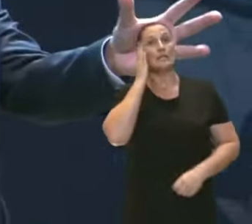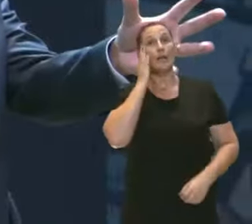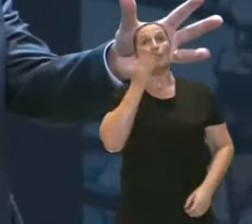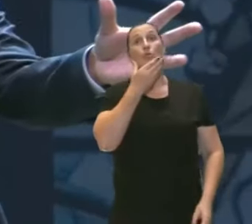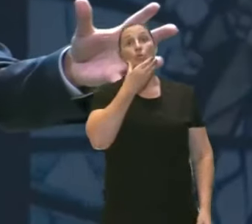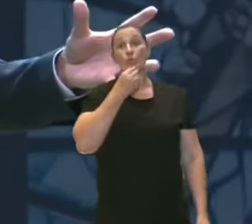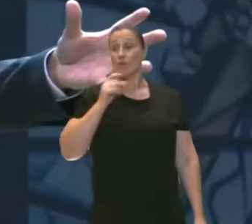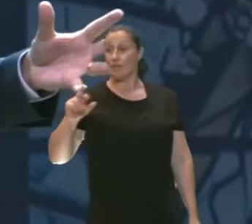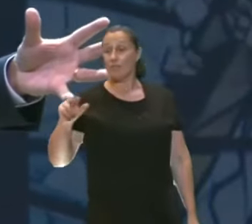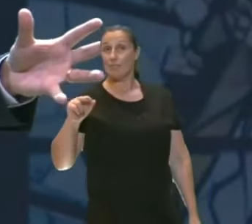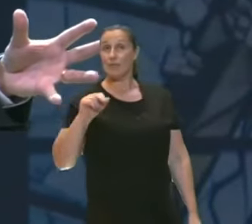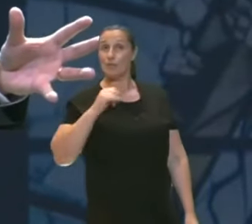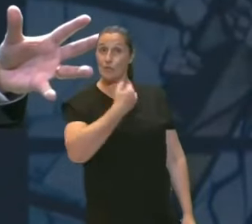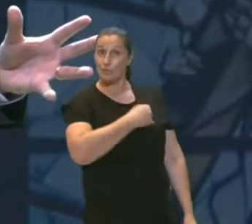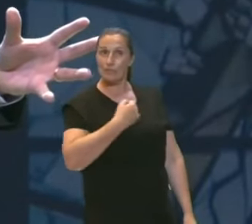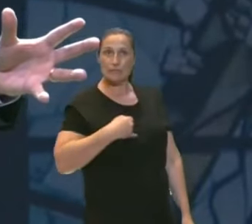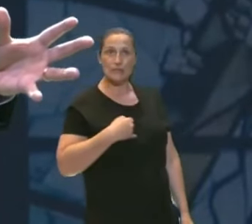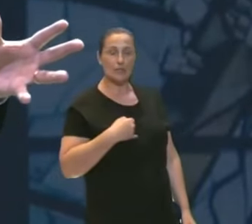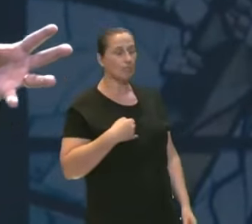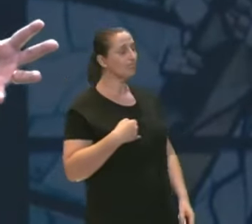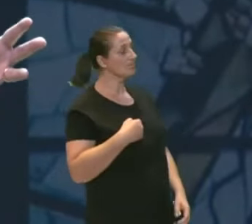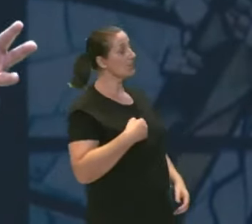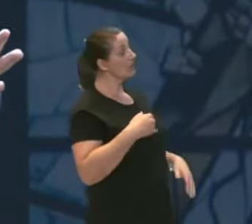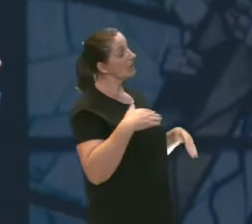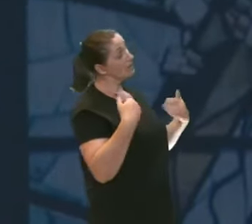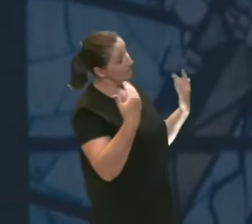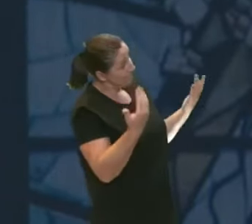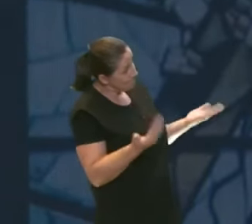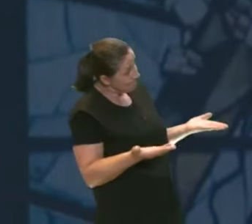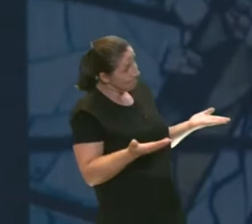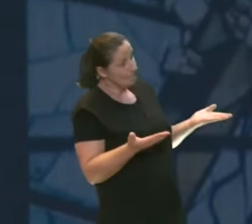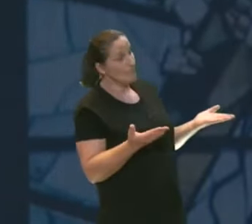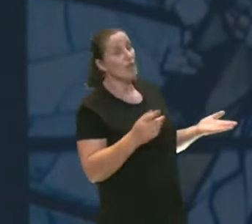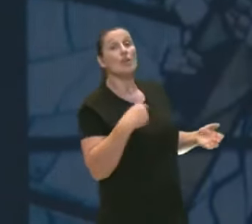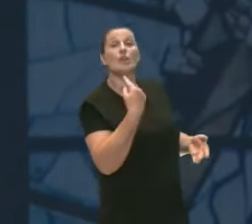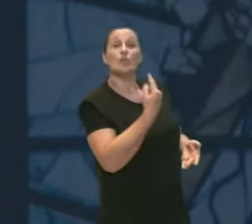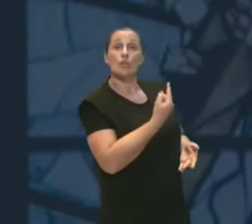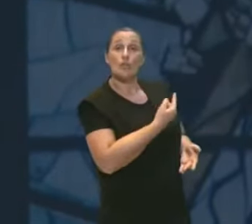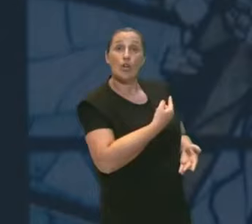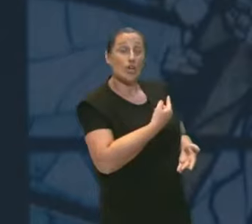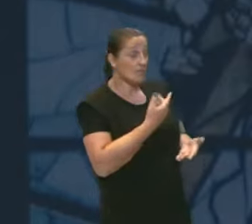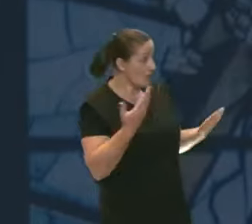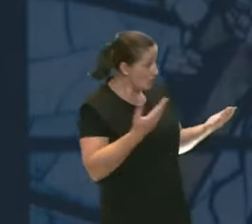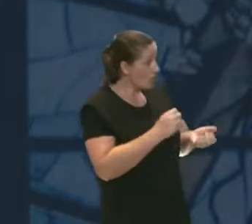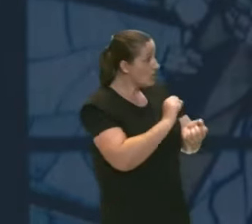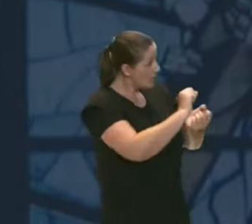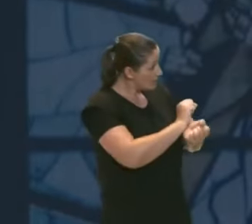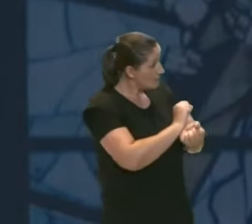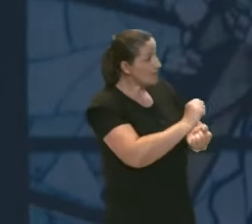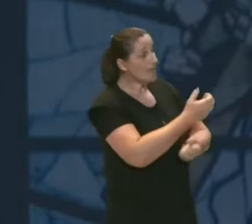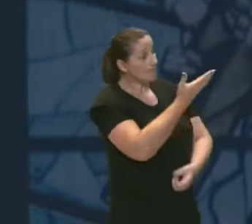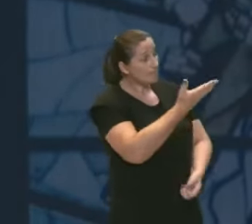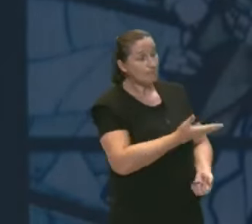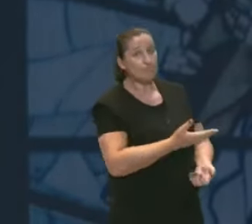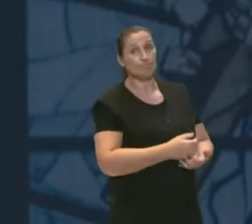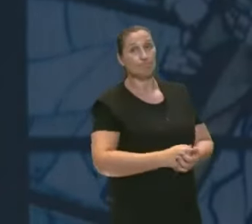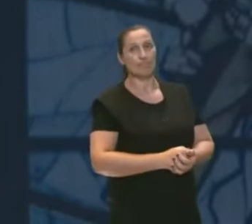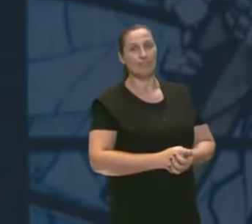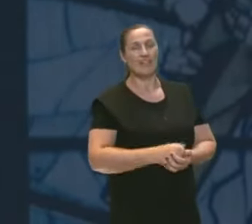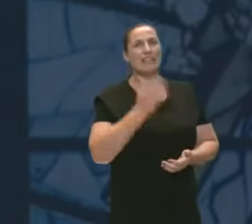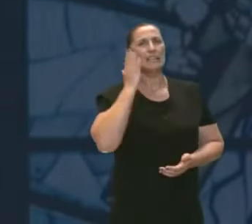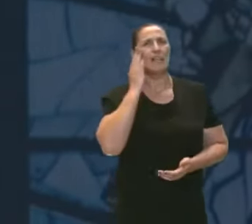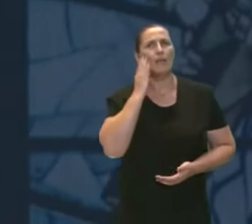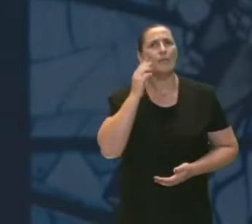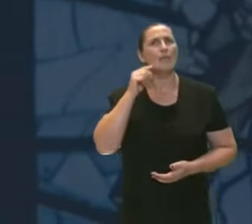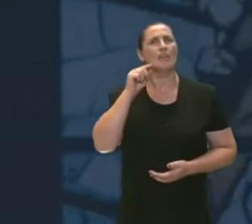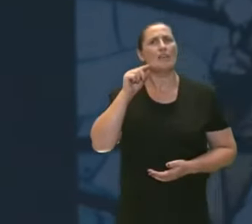José e dizem assim: bom, nós vamos ser seus escravos. Eles não confiam no amor